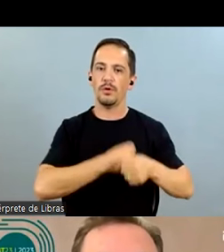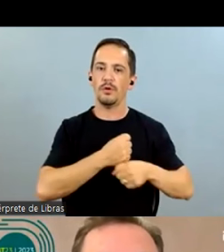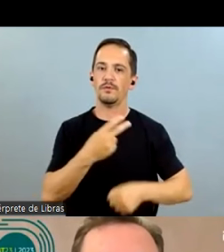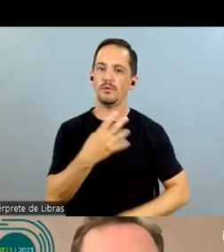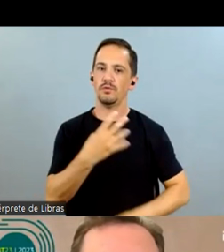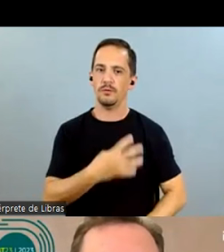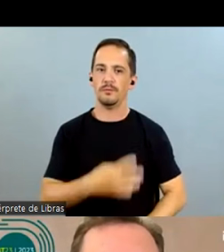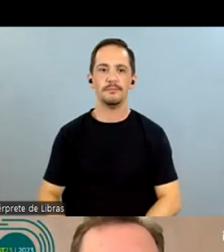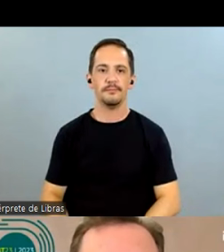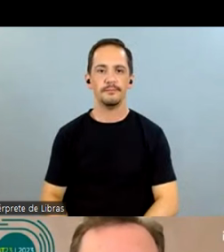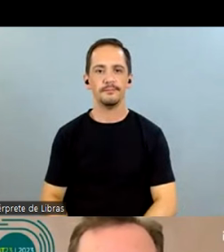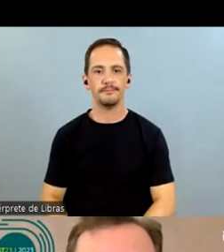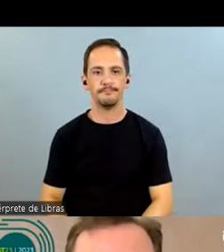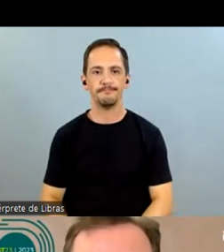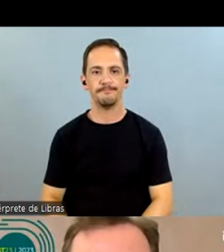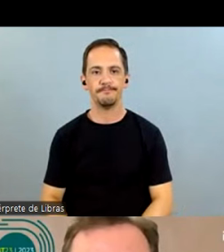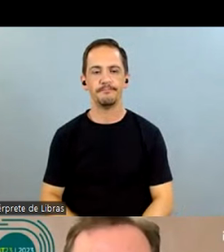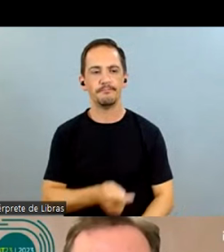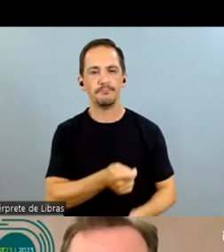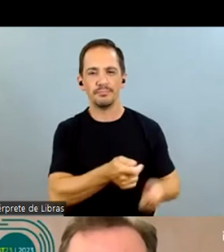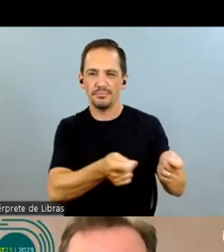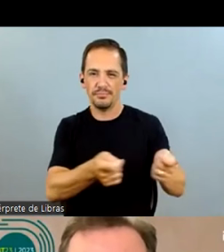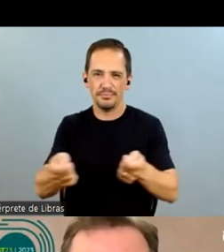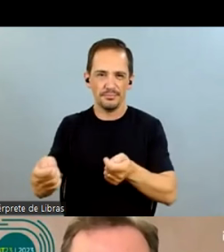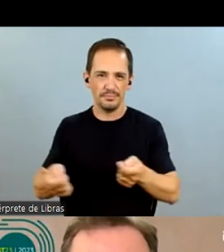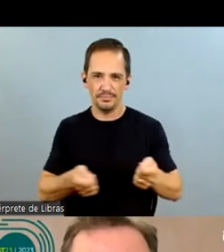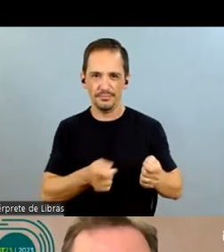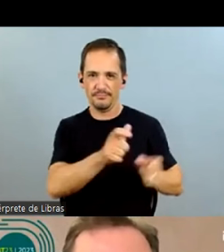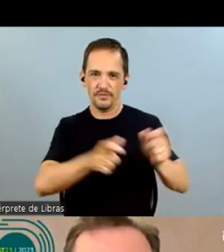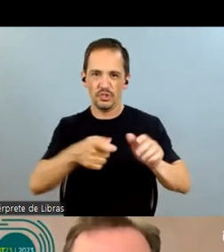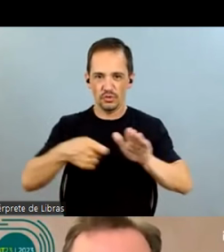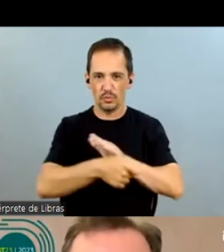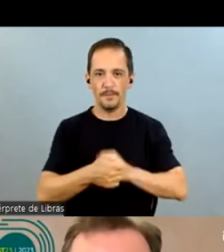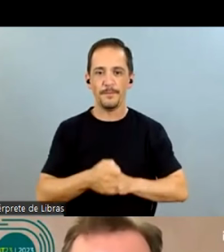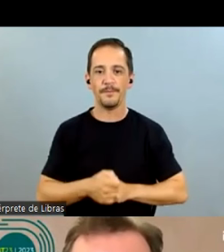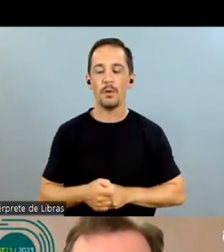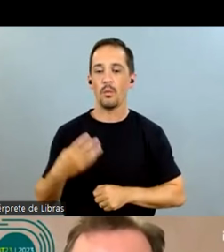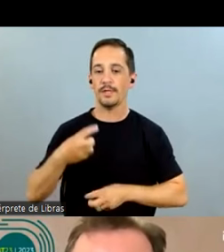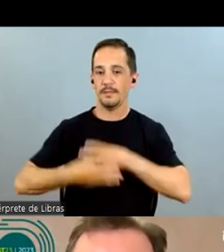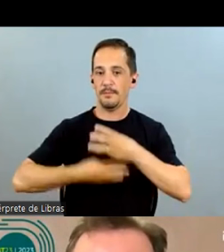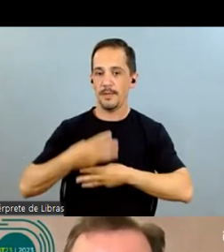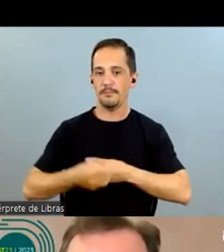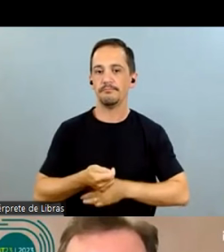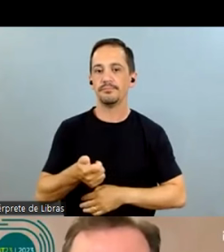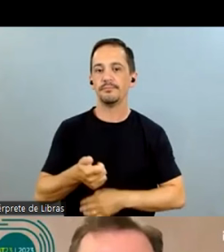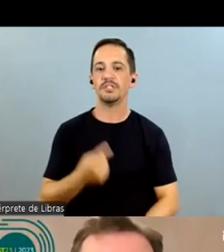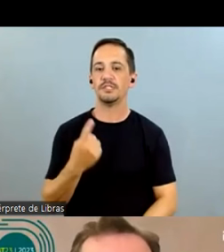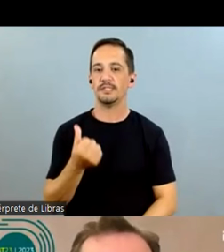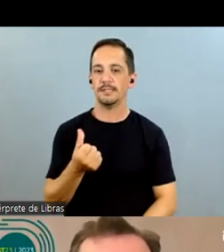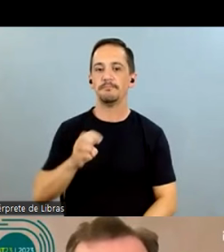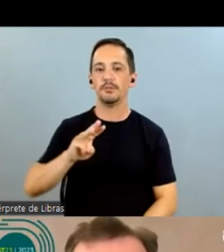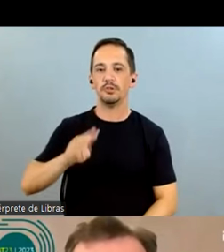os dividendos pagos né nesse ano então nós fechamos o quarto trimestre com com dividendos de 16.23